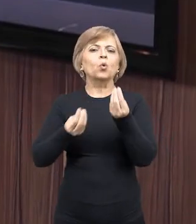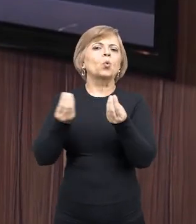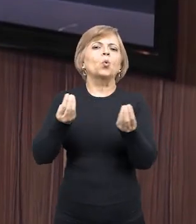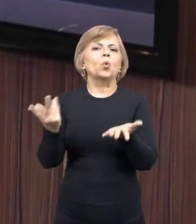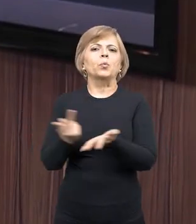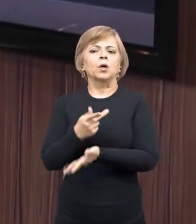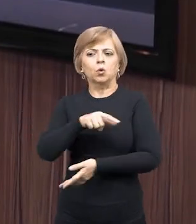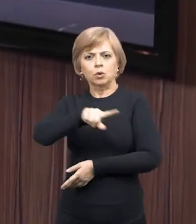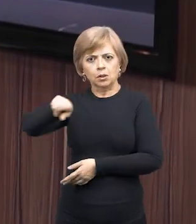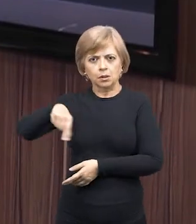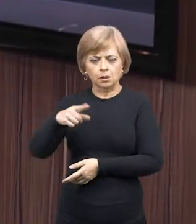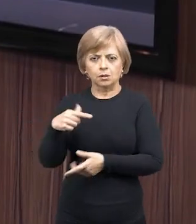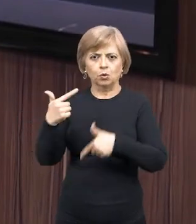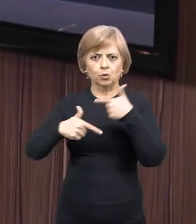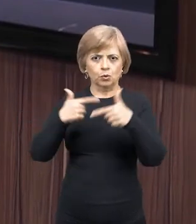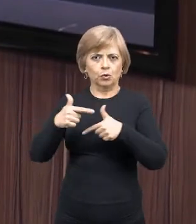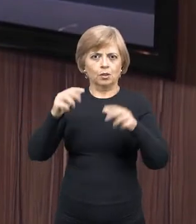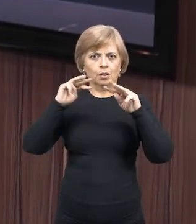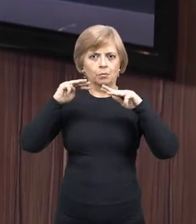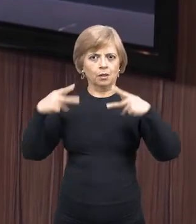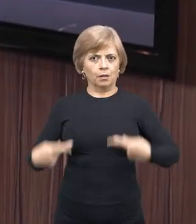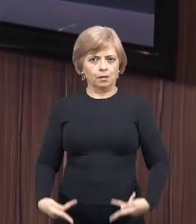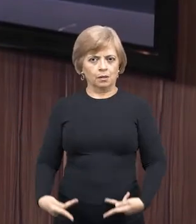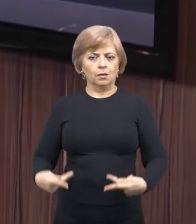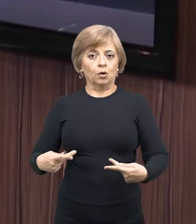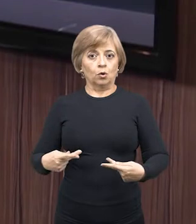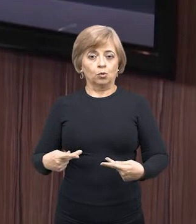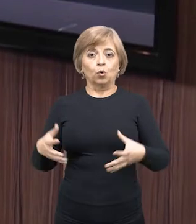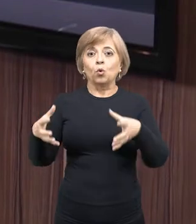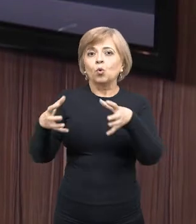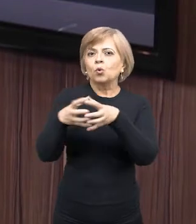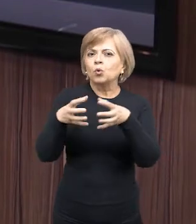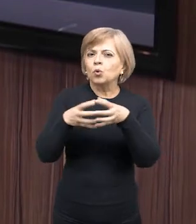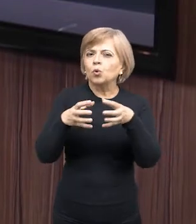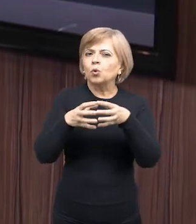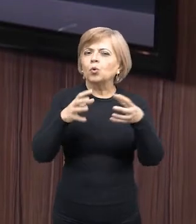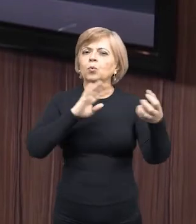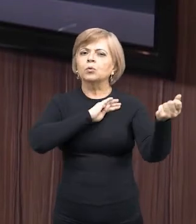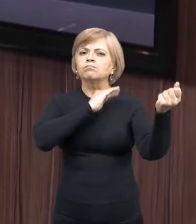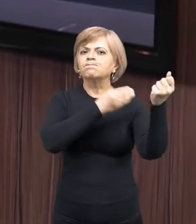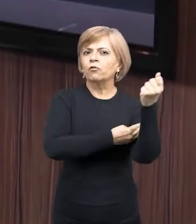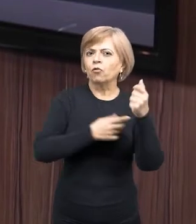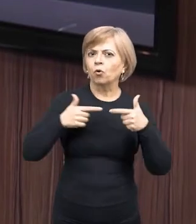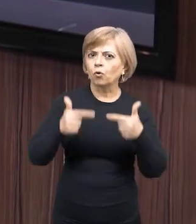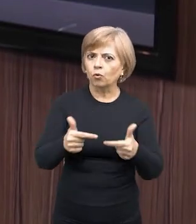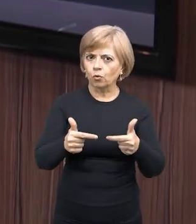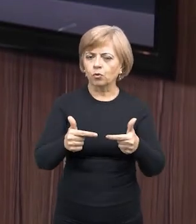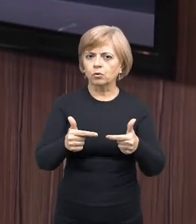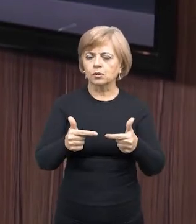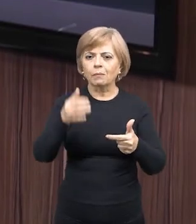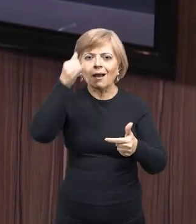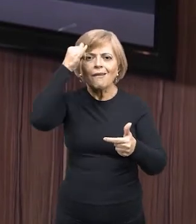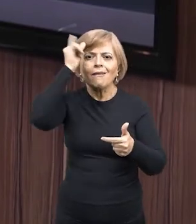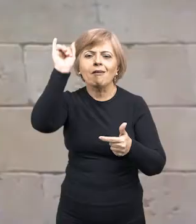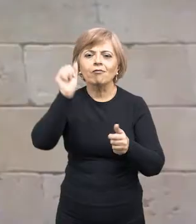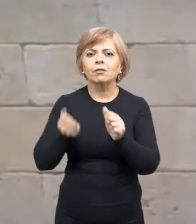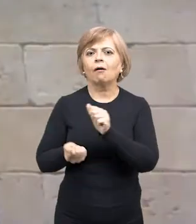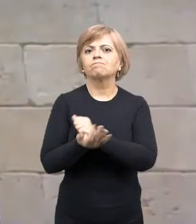tem sido a atuação da Força Tarefa no que diz respeito a evitar essas